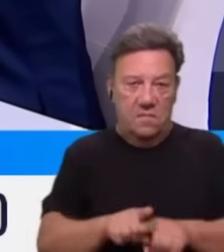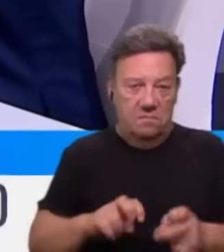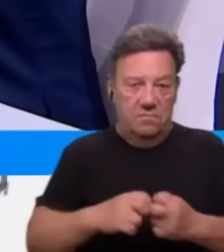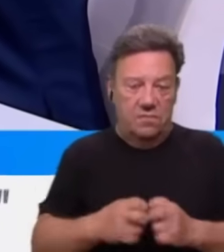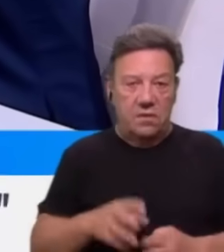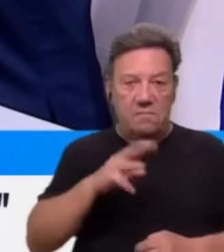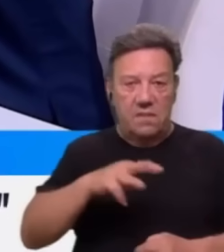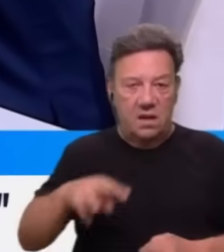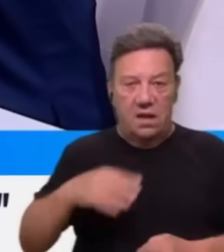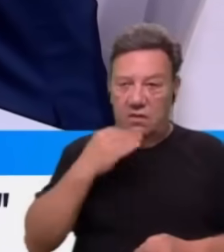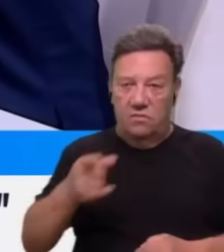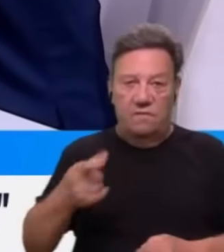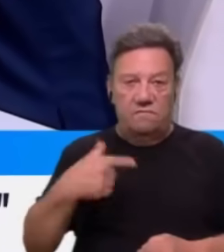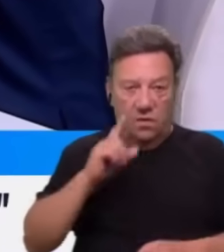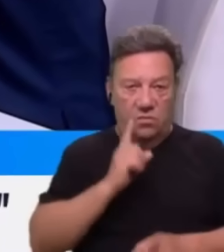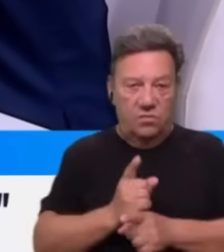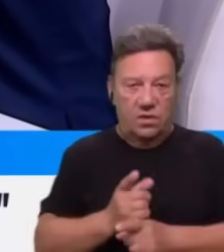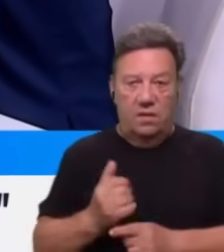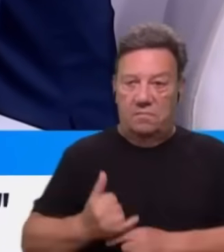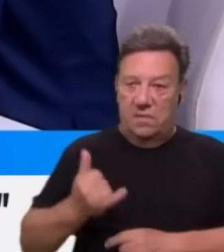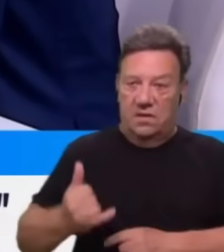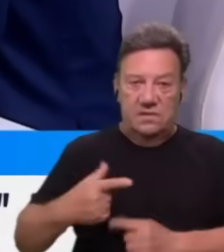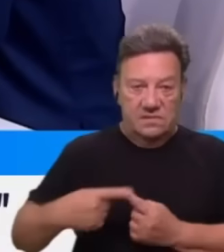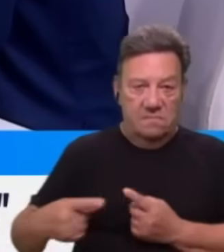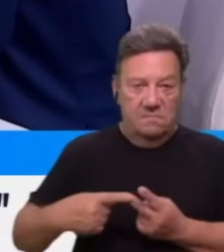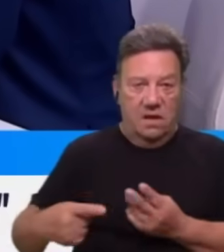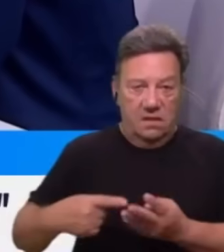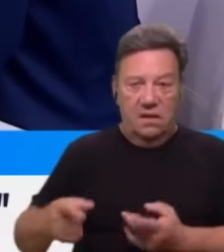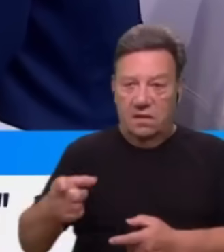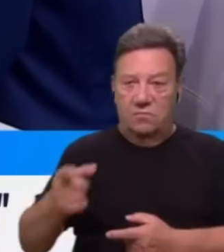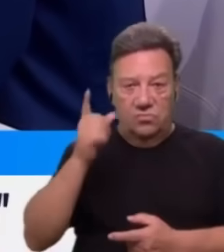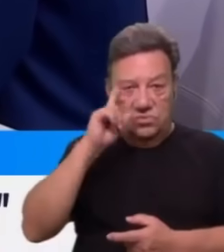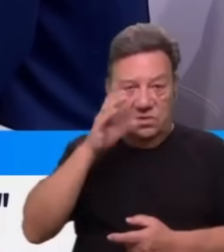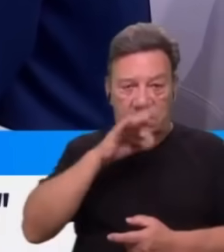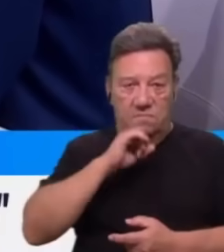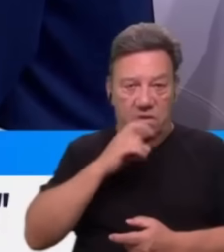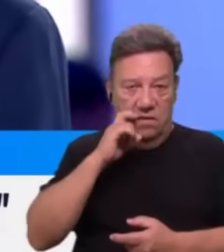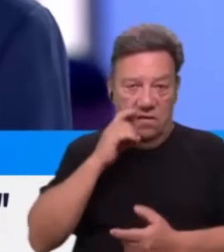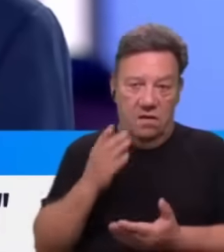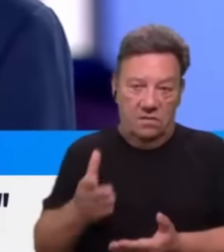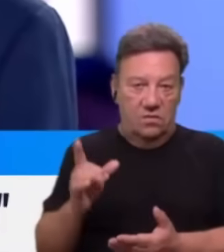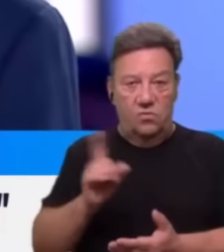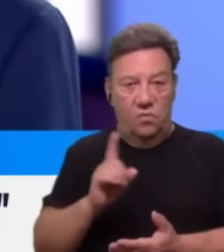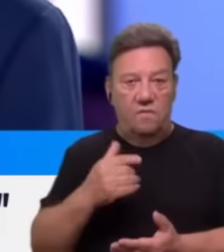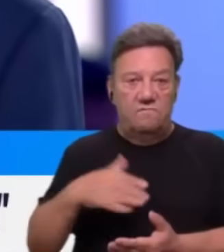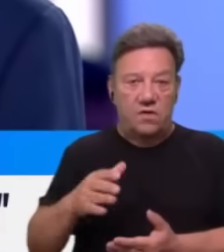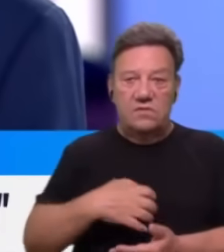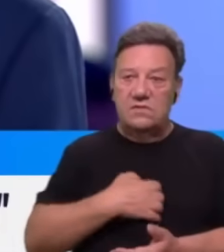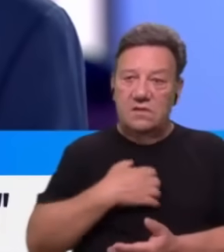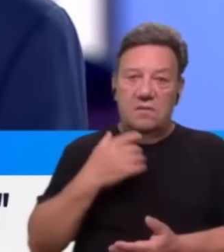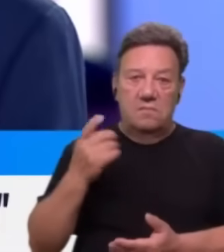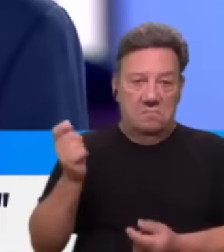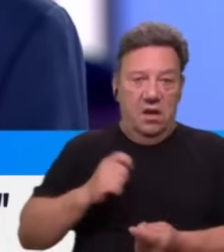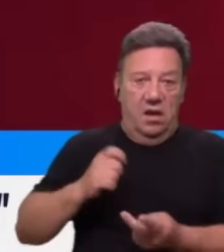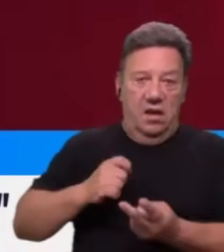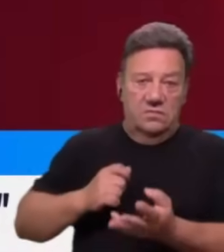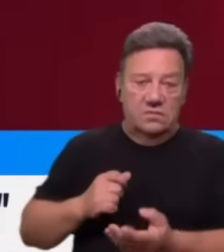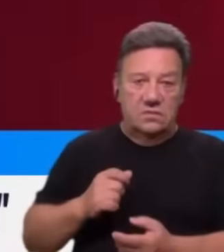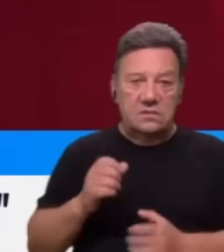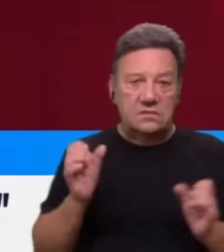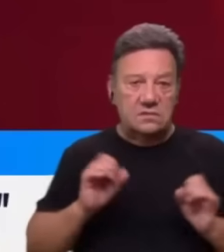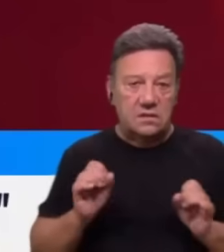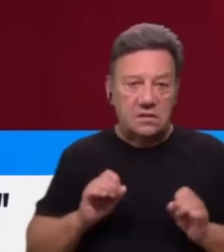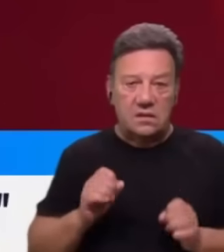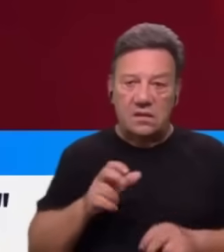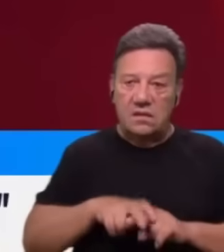problemas milhares de alunos vão continuar nas próximas semanas eh e não sei se nos Pode garantir que não irão sentir nos próximos meses sem